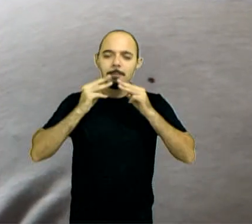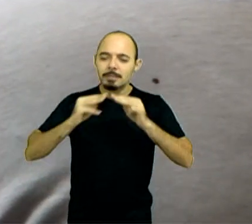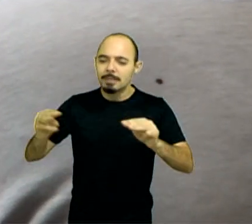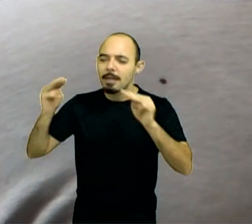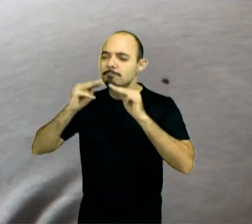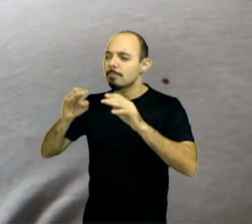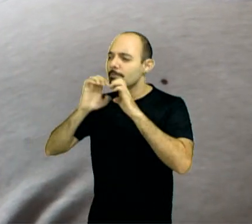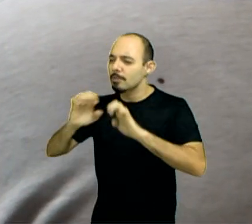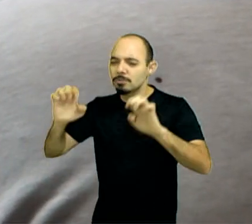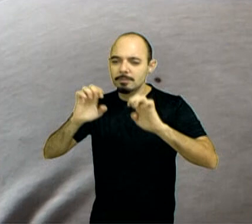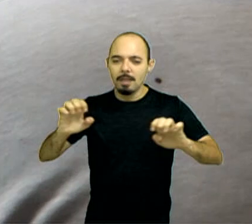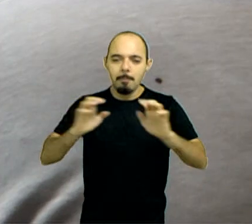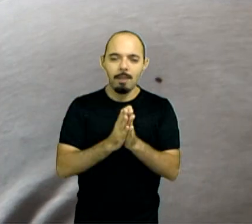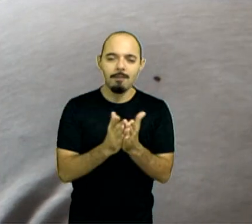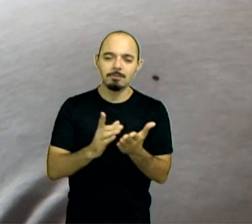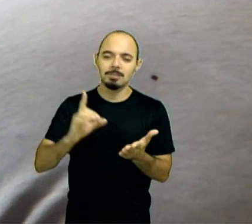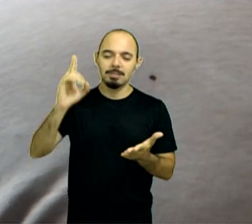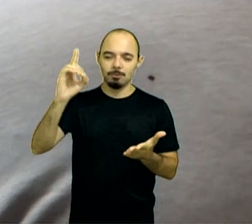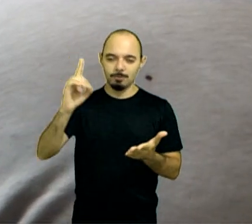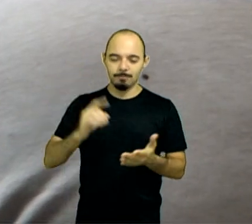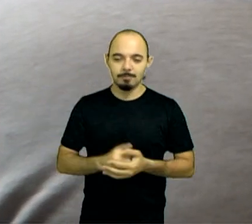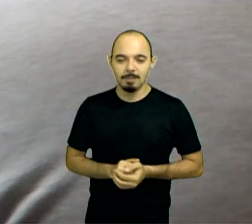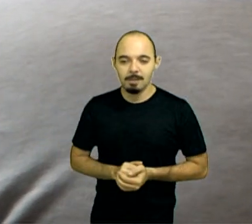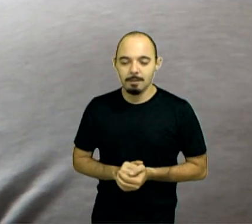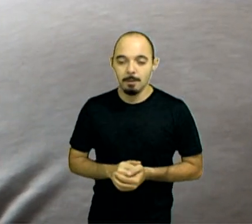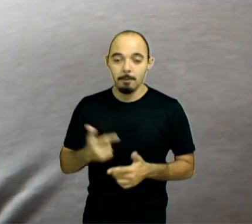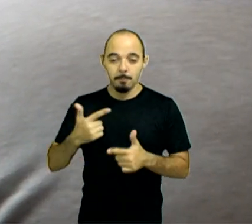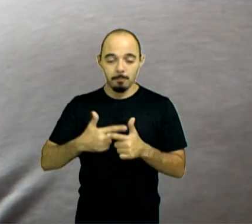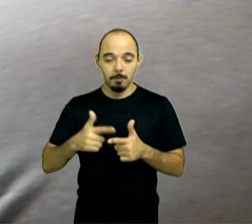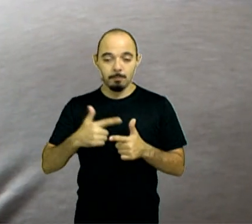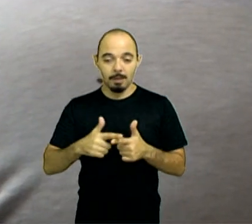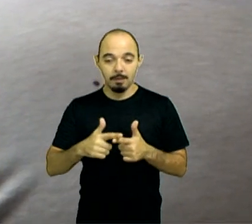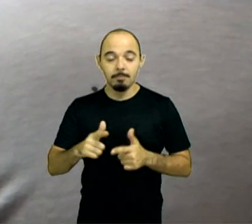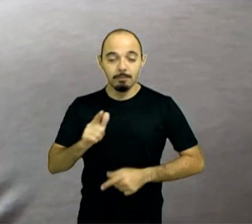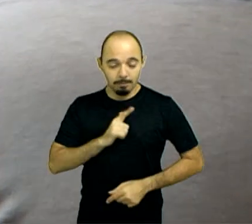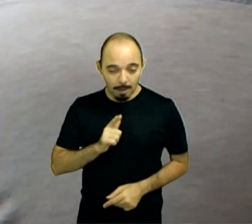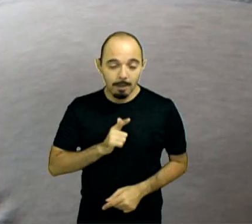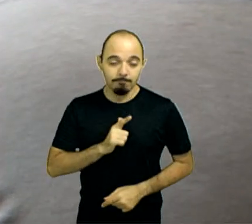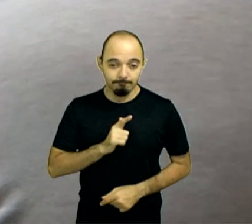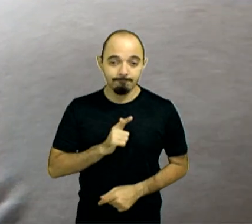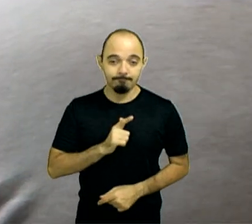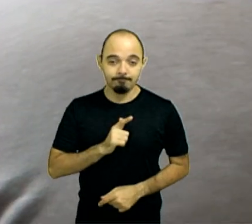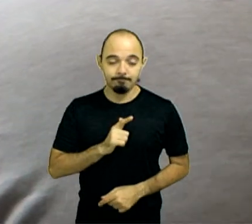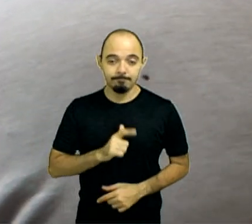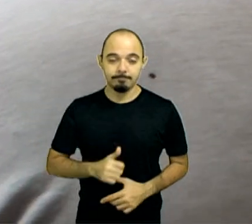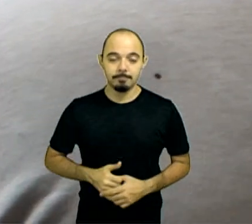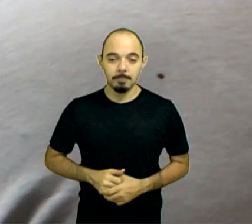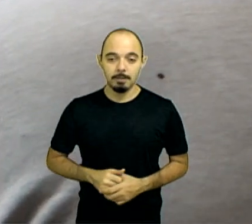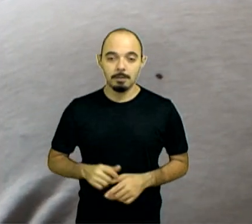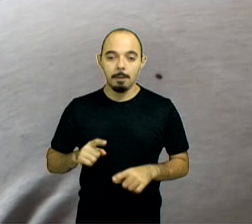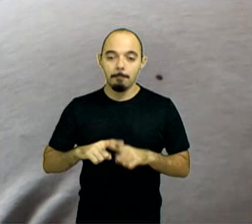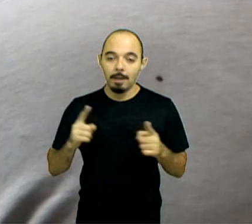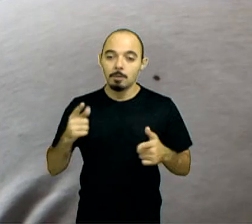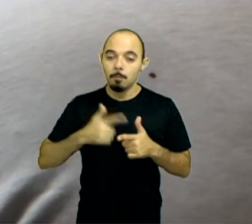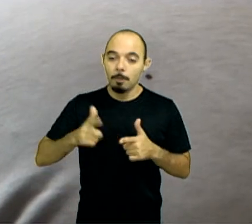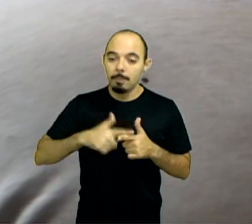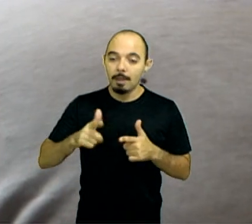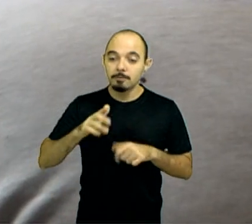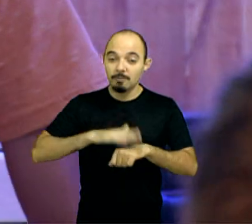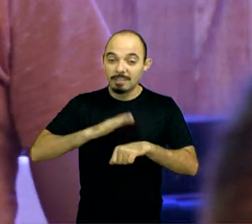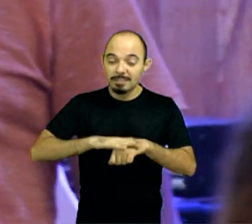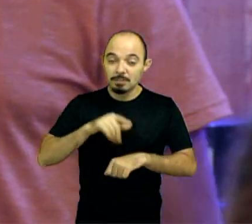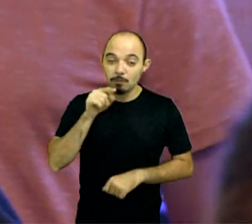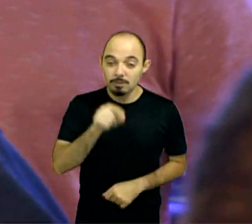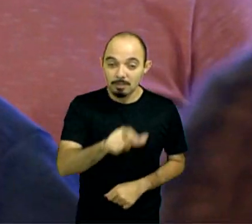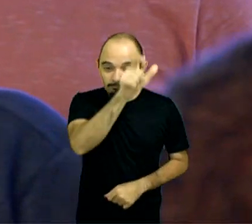Isso não quer dizer que você não vai ter problema, mas são os problemas que vão fazer de você um grande homem de